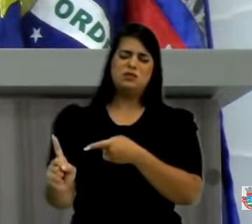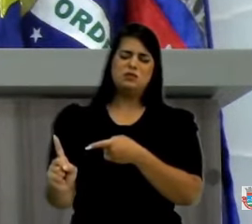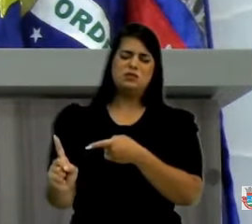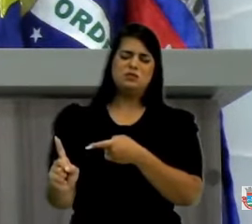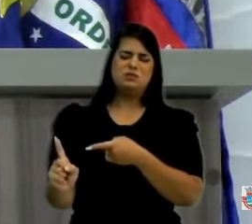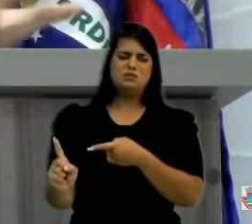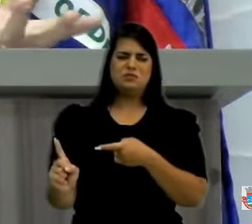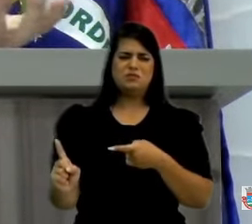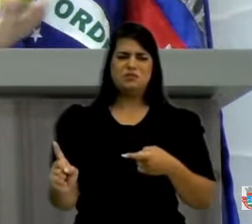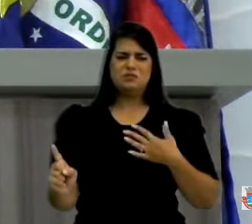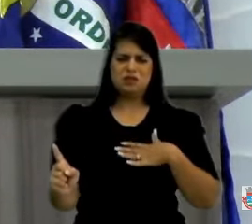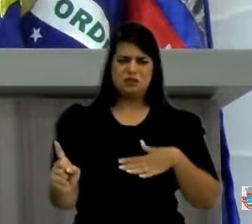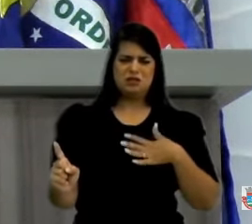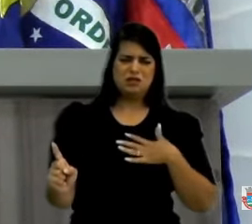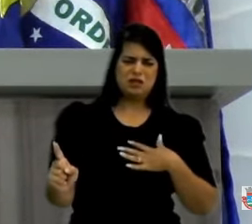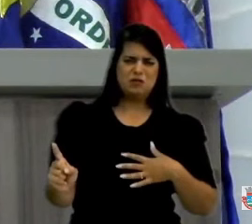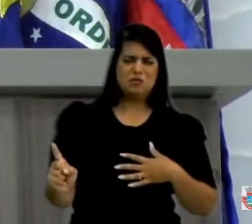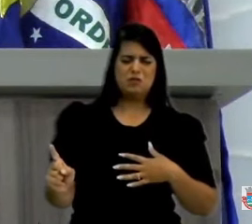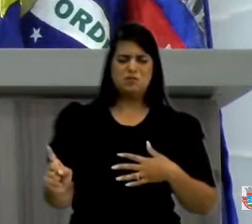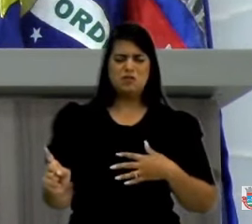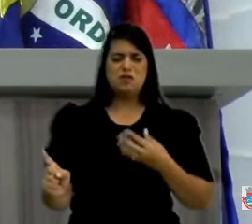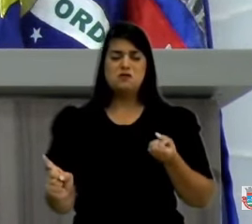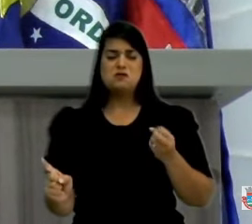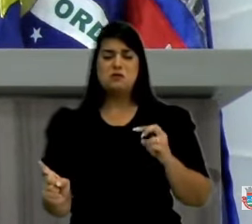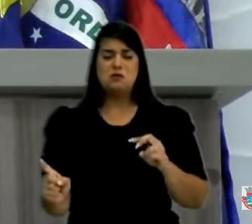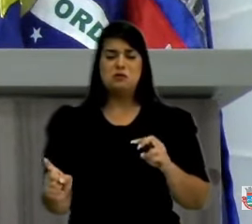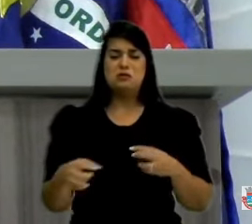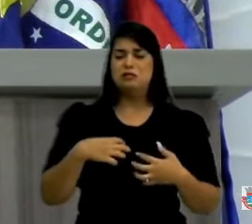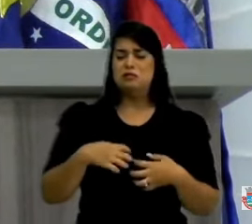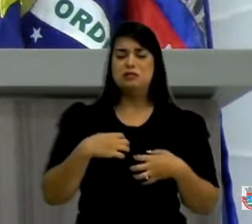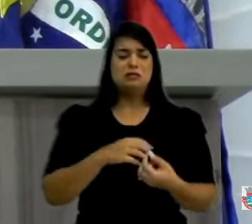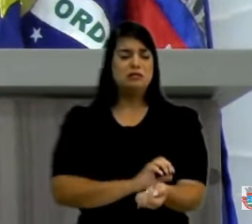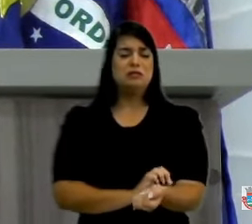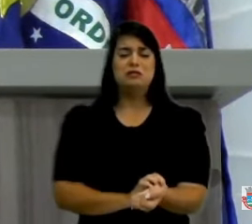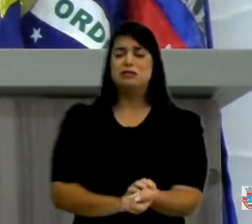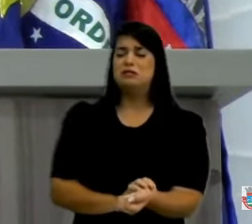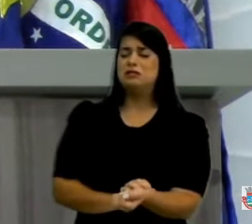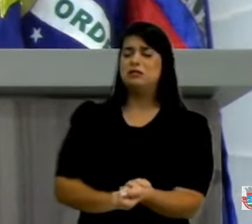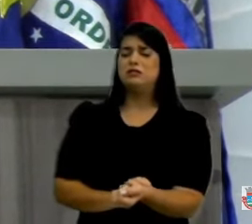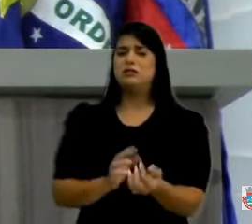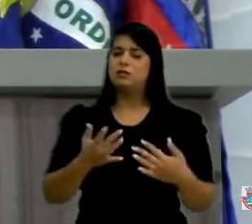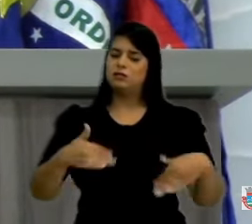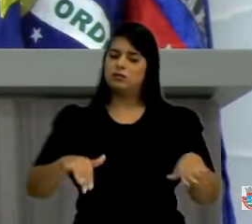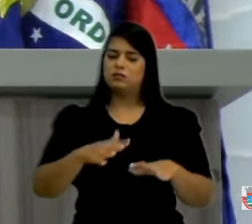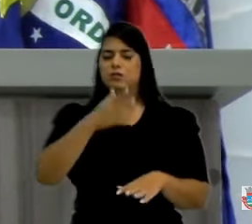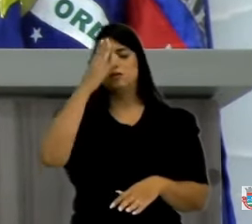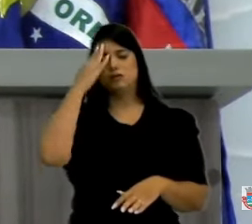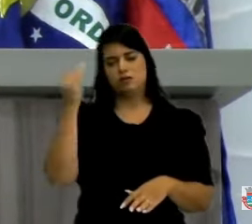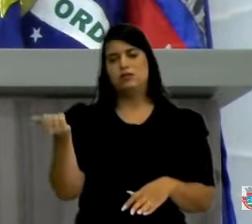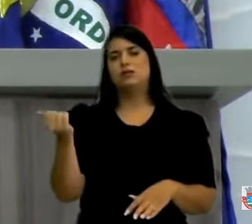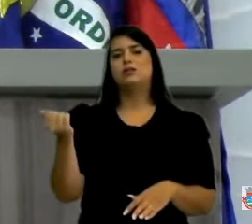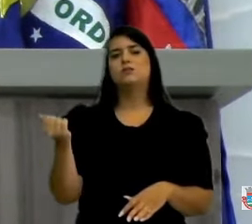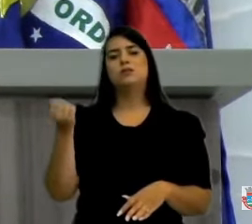que a gente vê e acompanha cada dia? Todo mundo aqui, todos são bentenses, sabe do que eu estou falando.